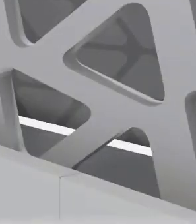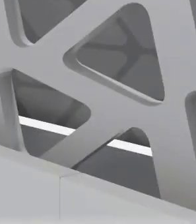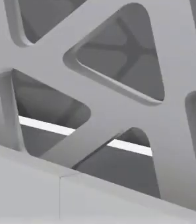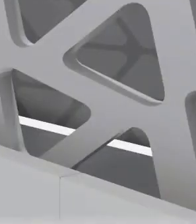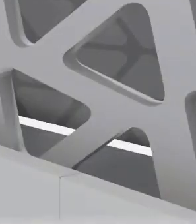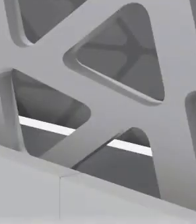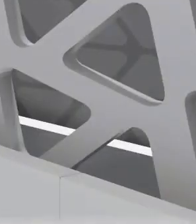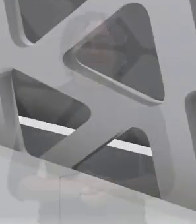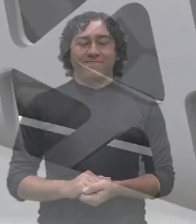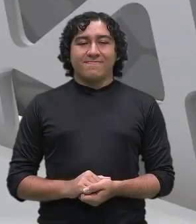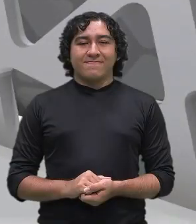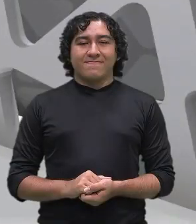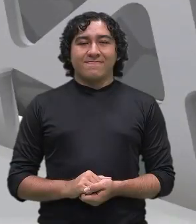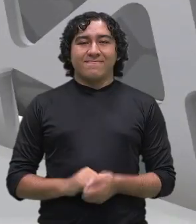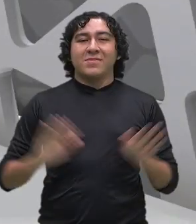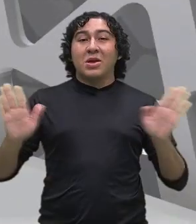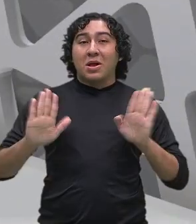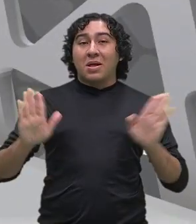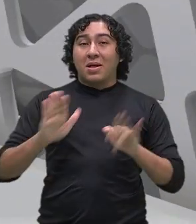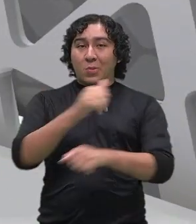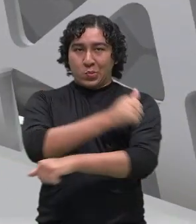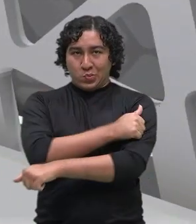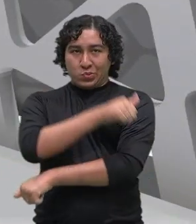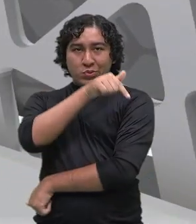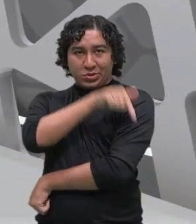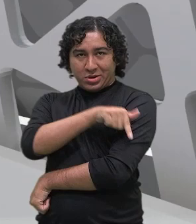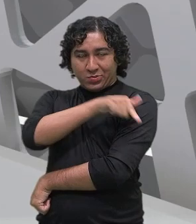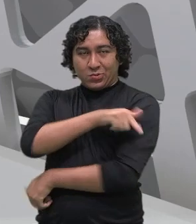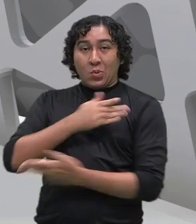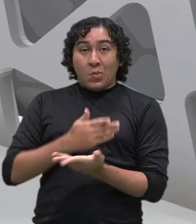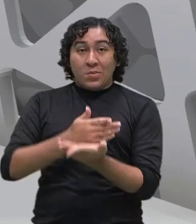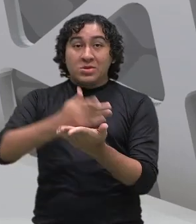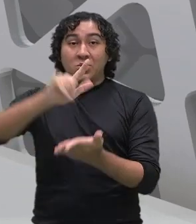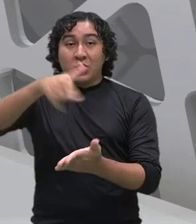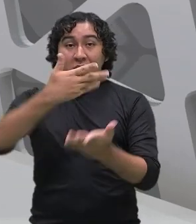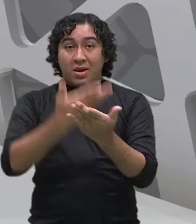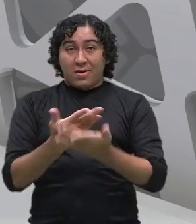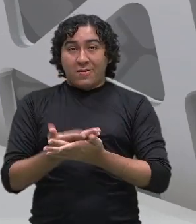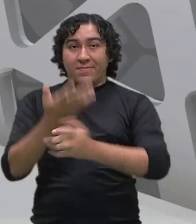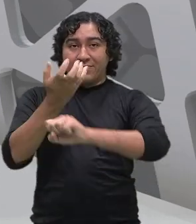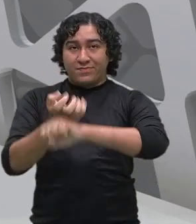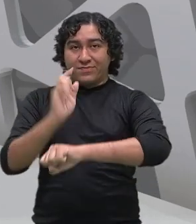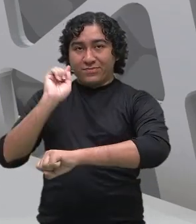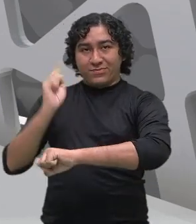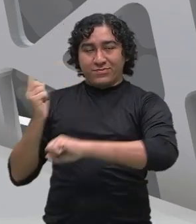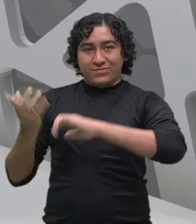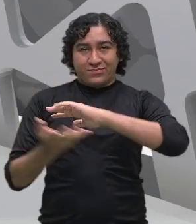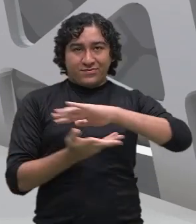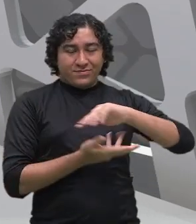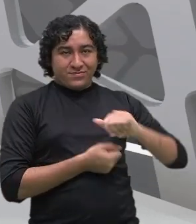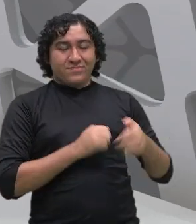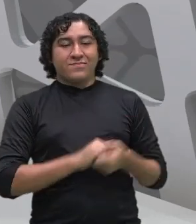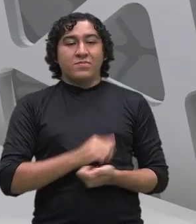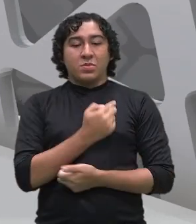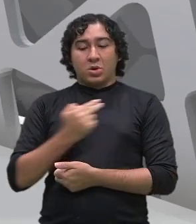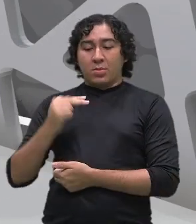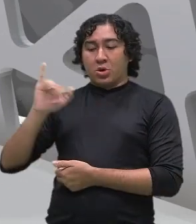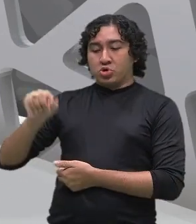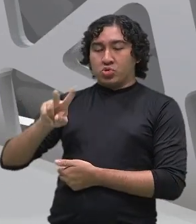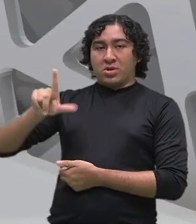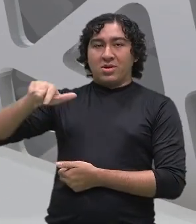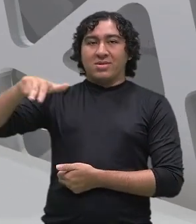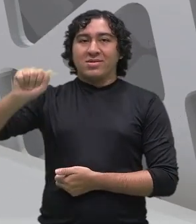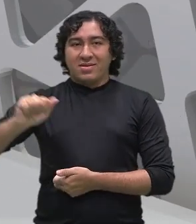Olá, queridos alunos do 7º ano, estamos iniciando mais uma aula de Geografia. Eu sou a professora Juliana e